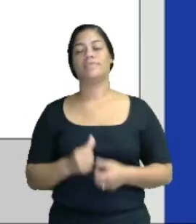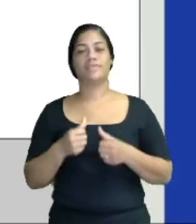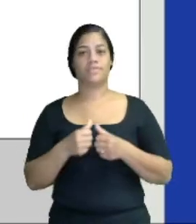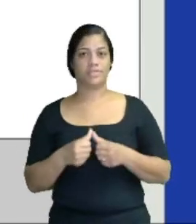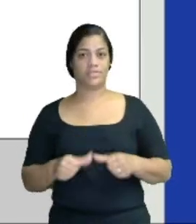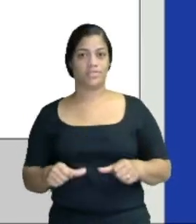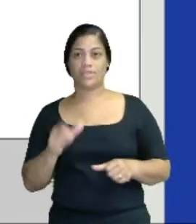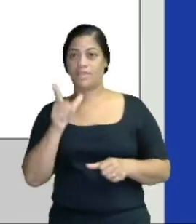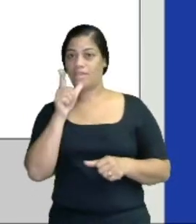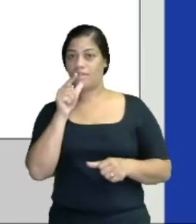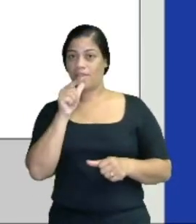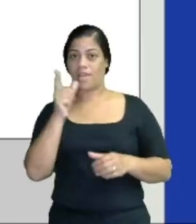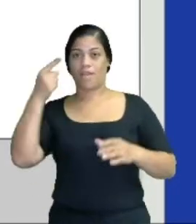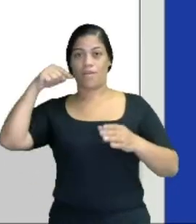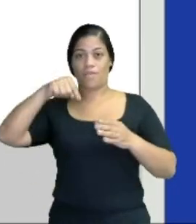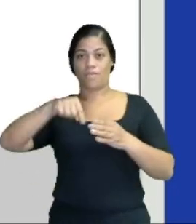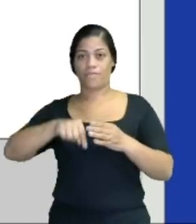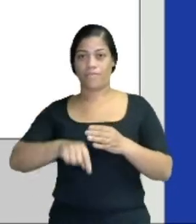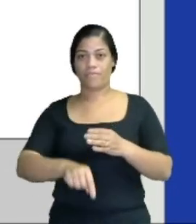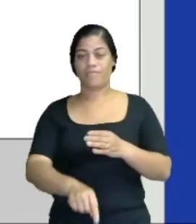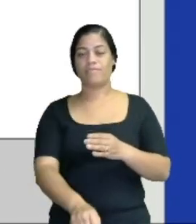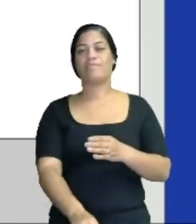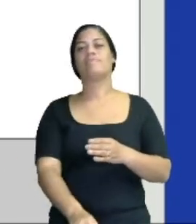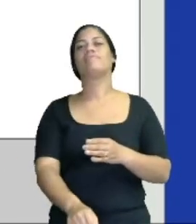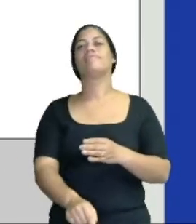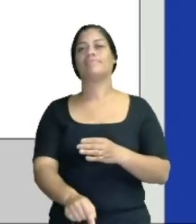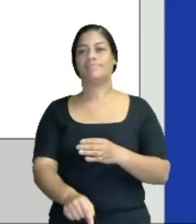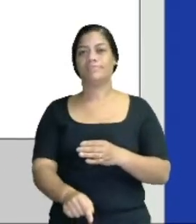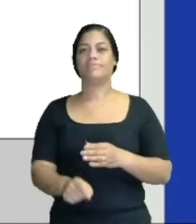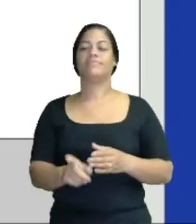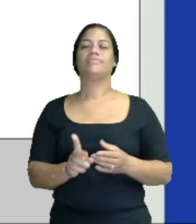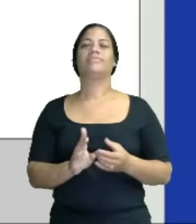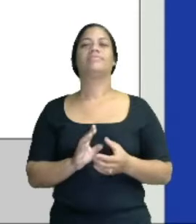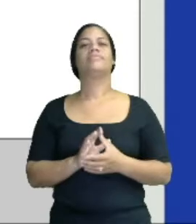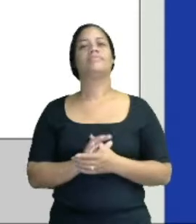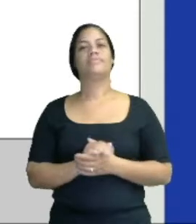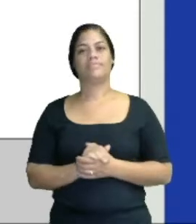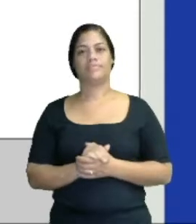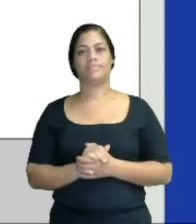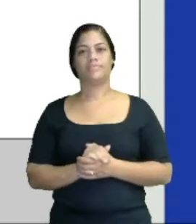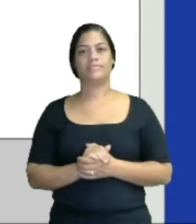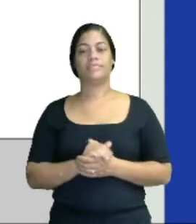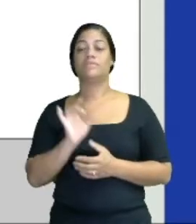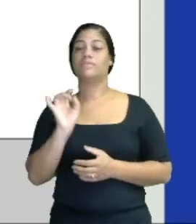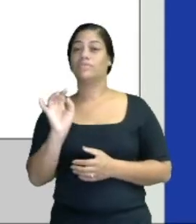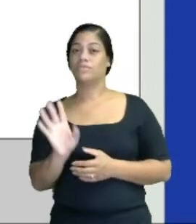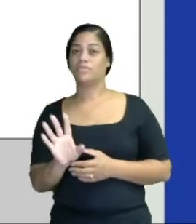dentro das águas subterrâneas ou dos aquíferos, né, nos lençóis freáticos.